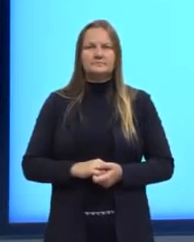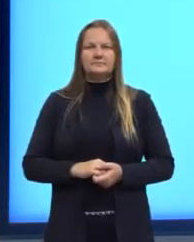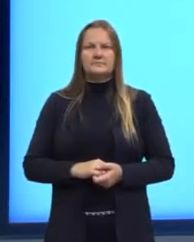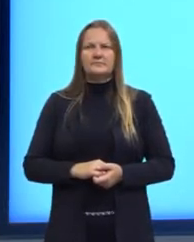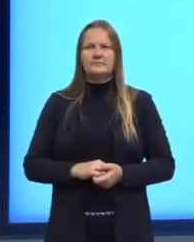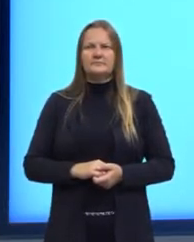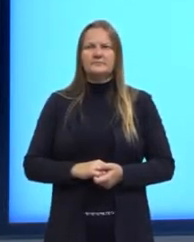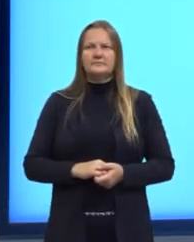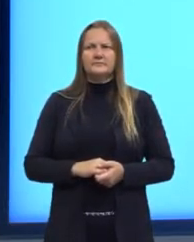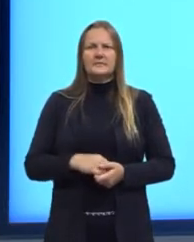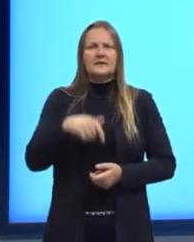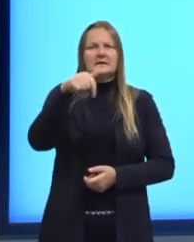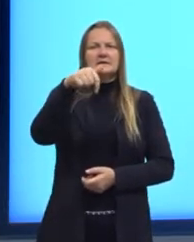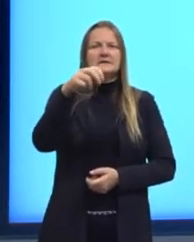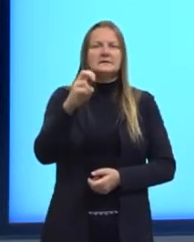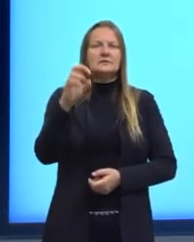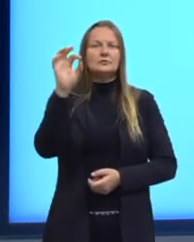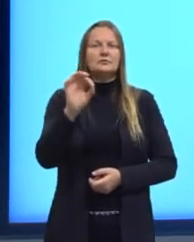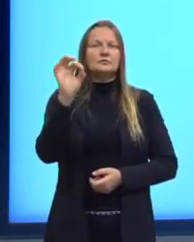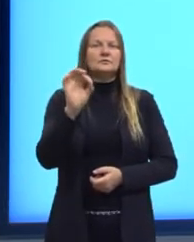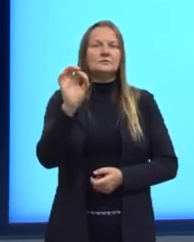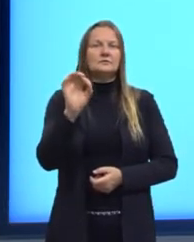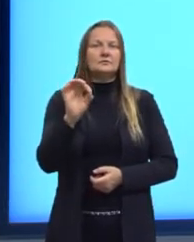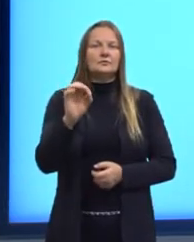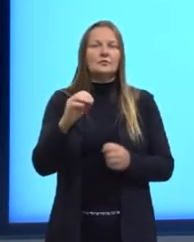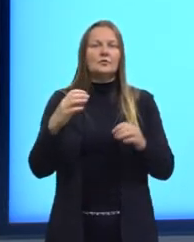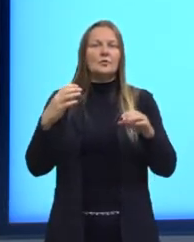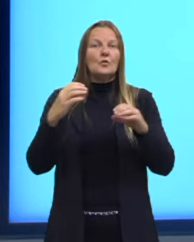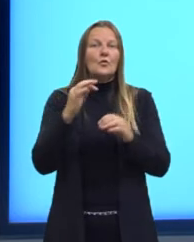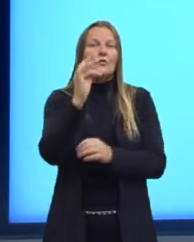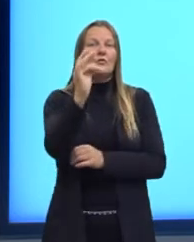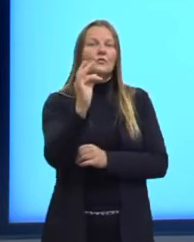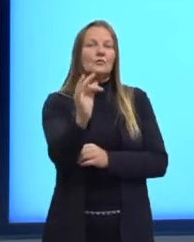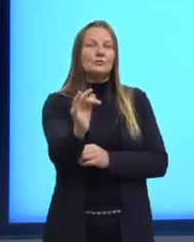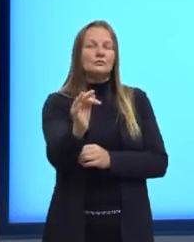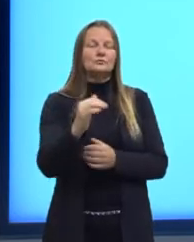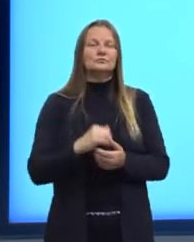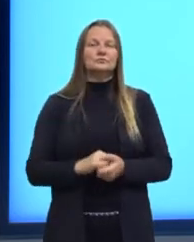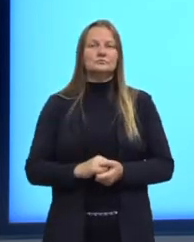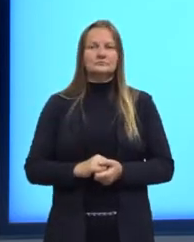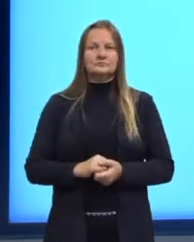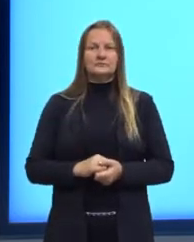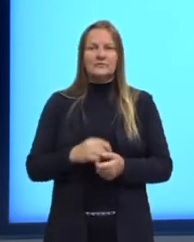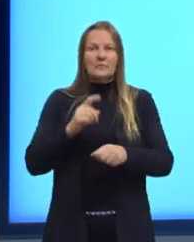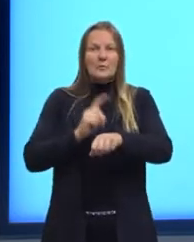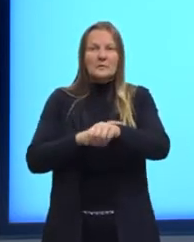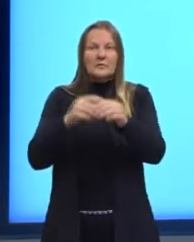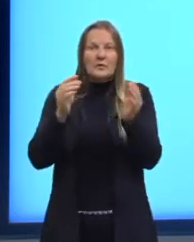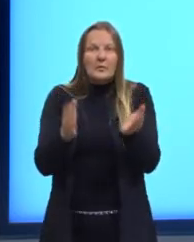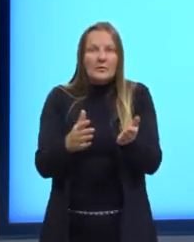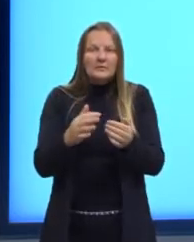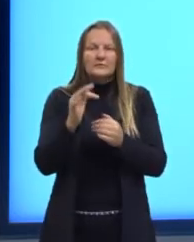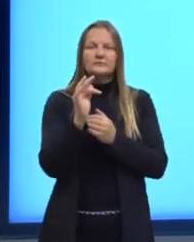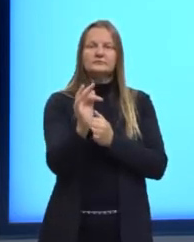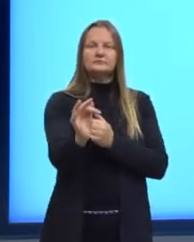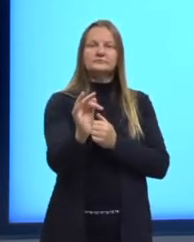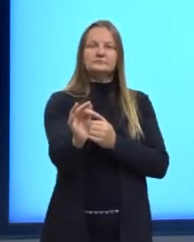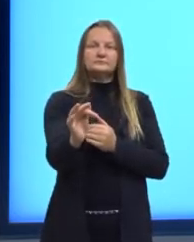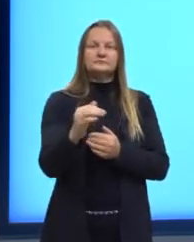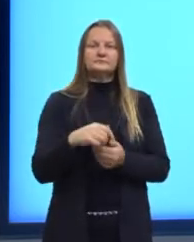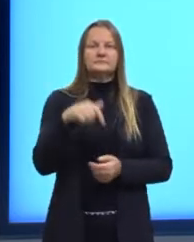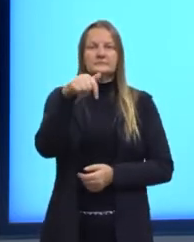concluir que é 75% do valor futuro né eu não vou pagar o valor cheio eu vou pagar somente